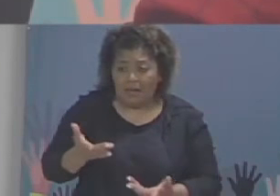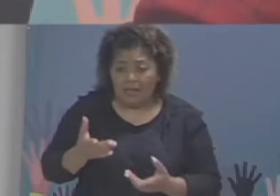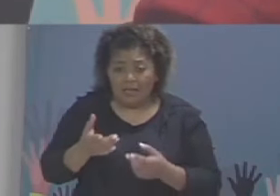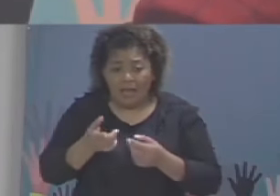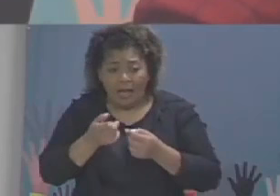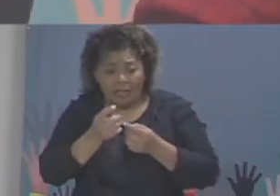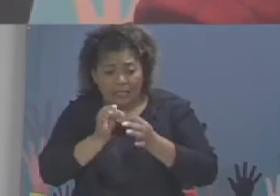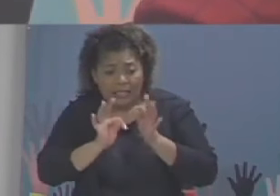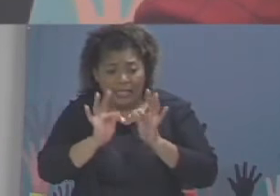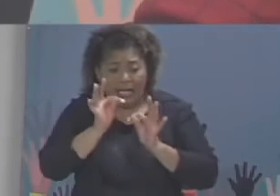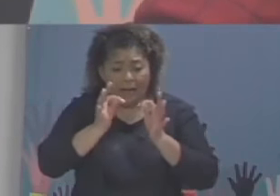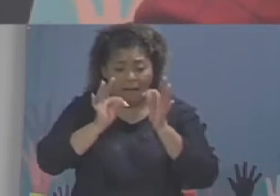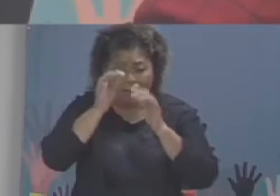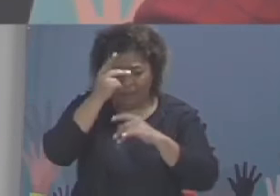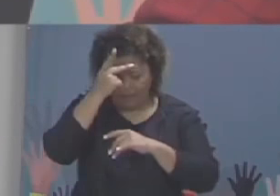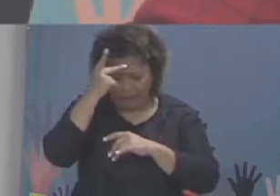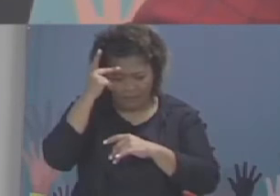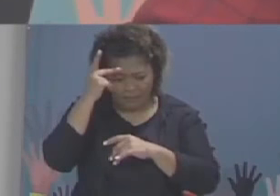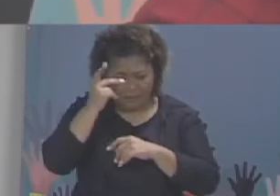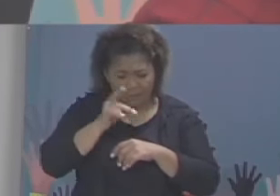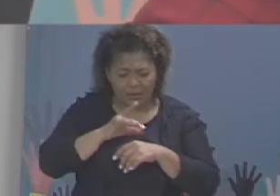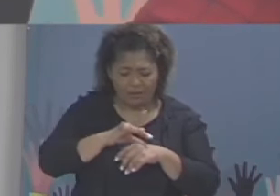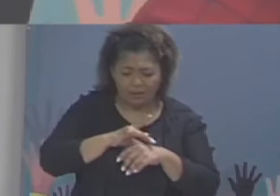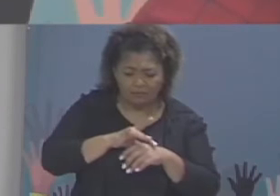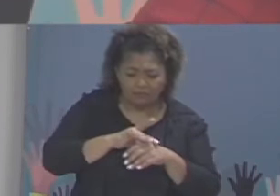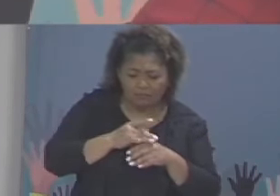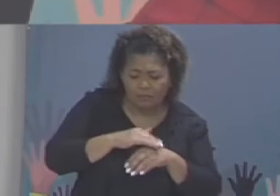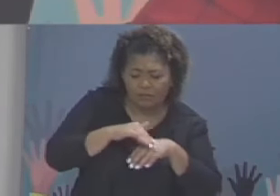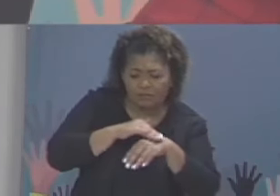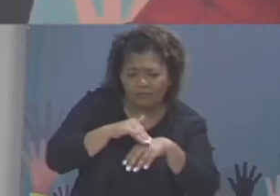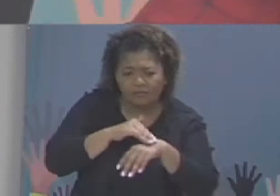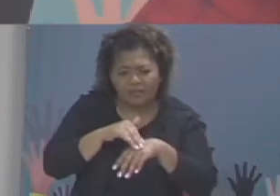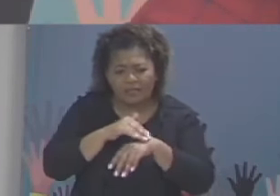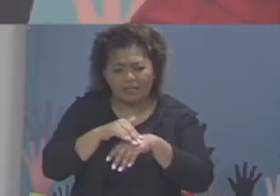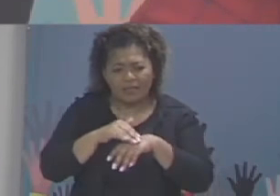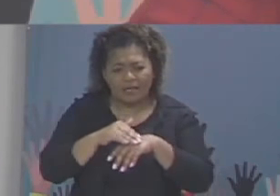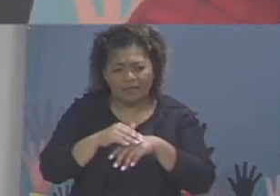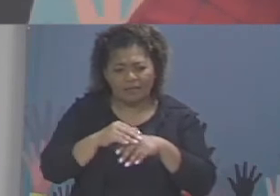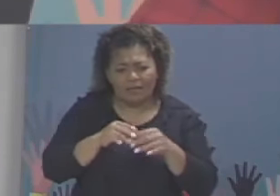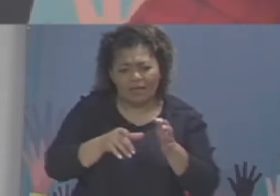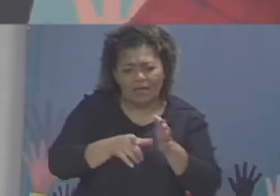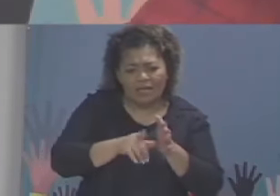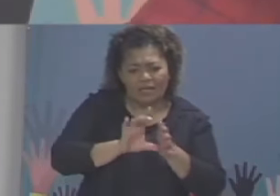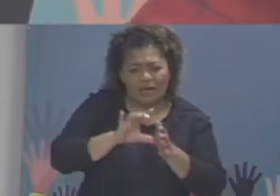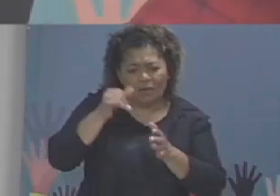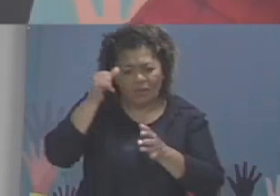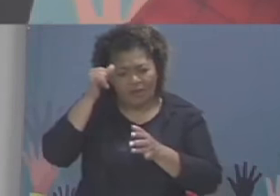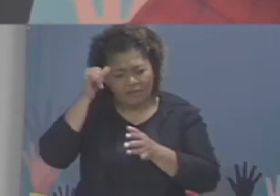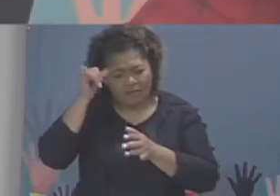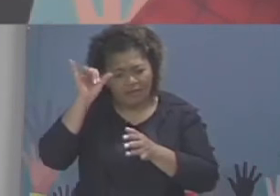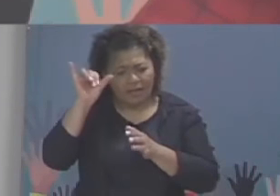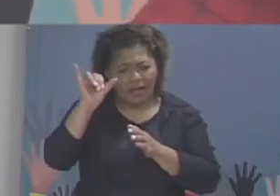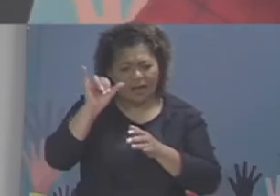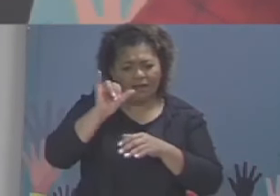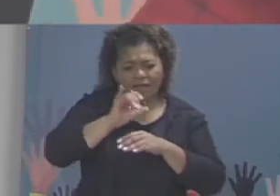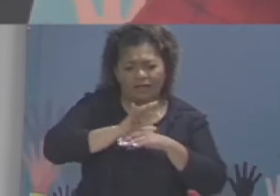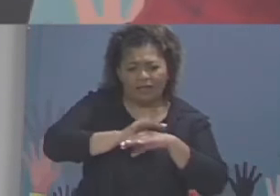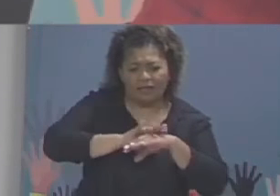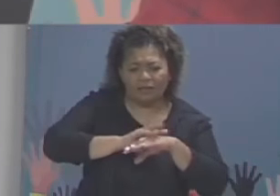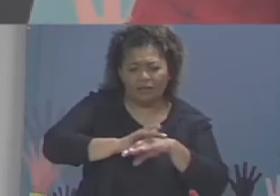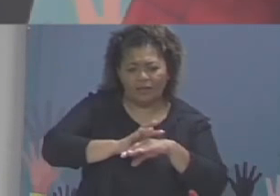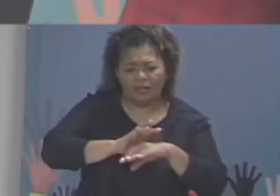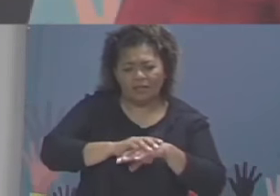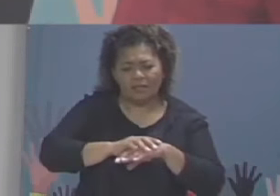psicólogo pudesse estar na ANS também em prevenção, também em promoção de saúde, ou seja, que a